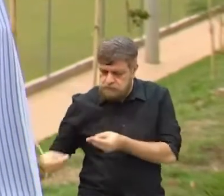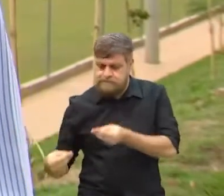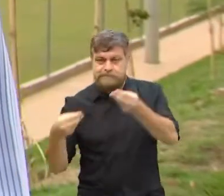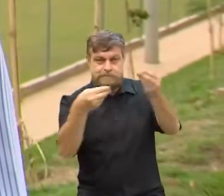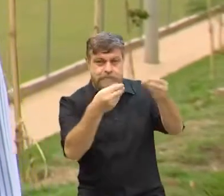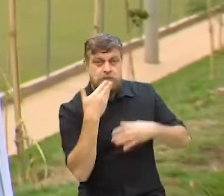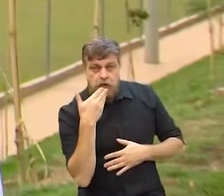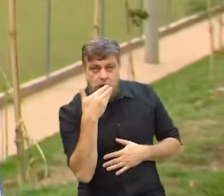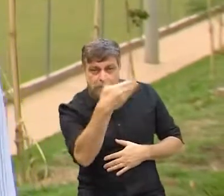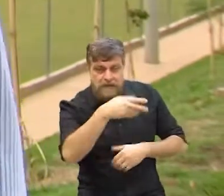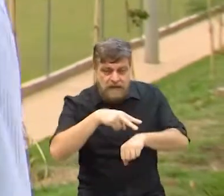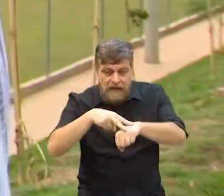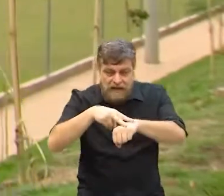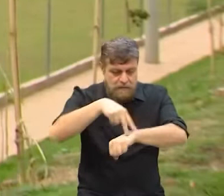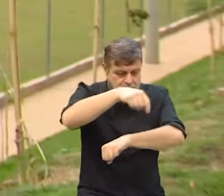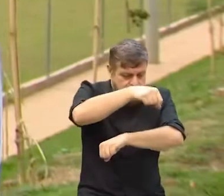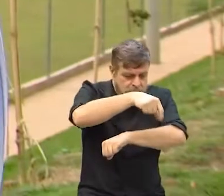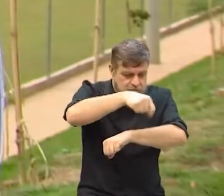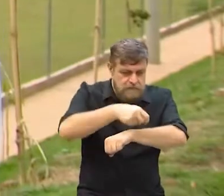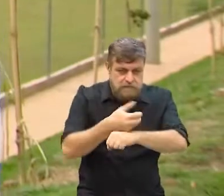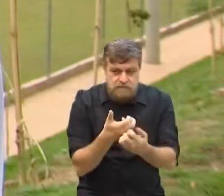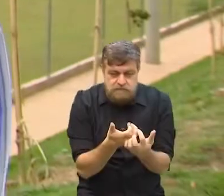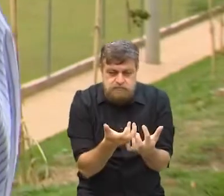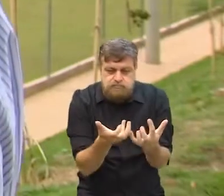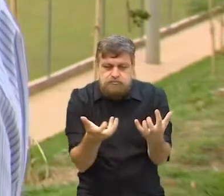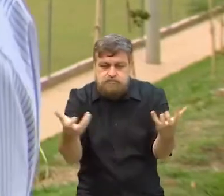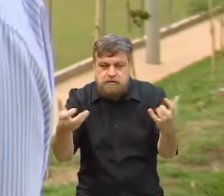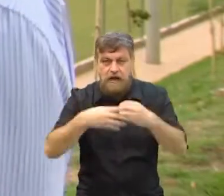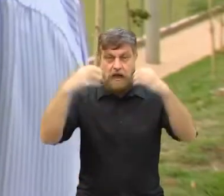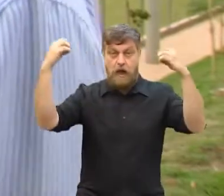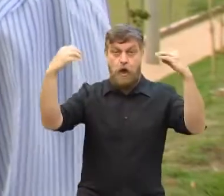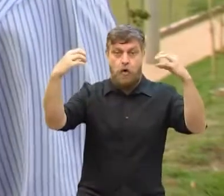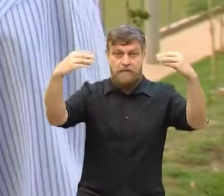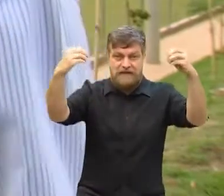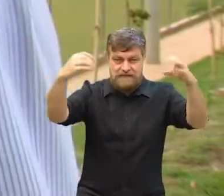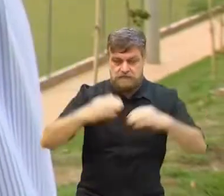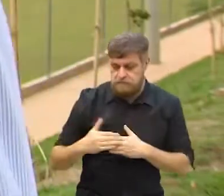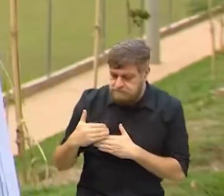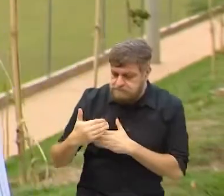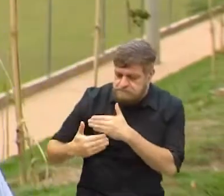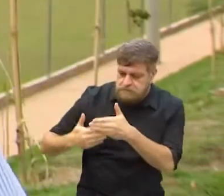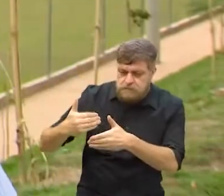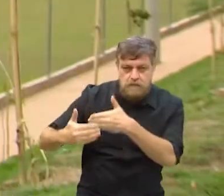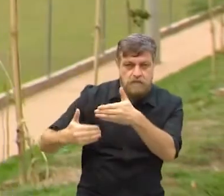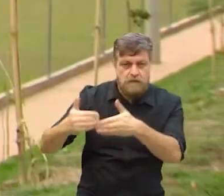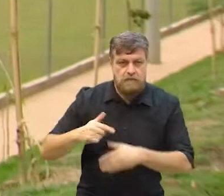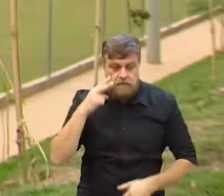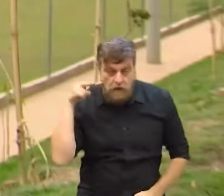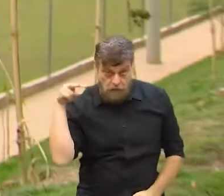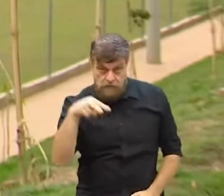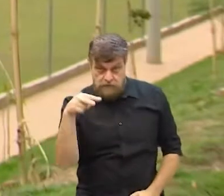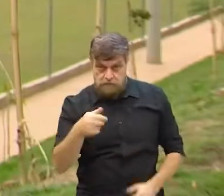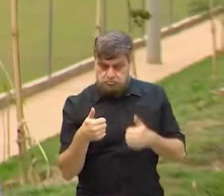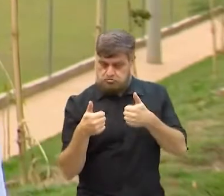encaminhando novas indicações, solicitando plantio de grama, iluminação. E na medida que isso começou a ganhar